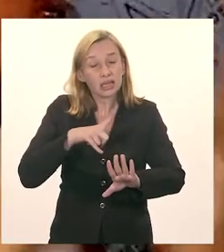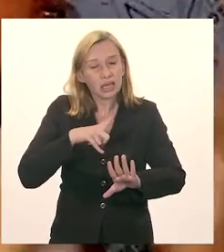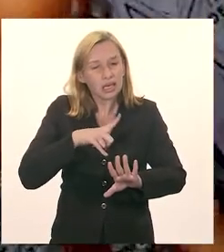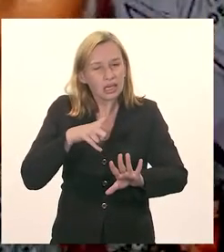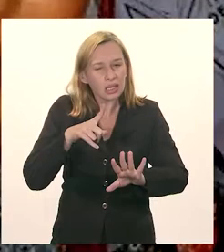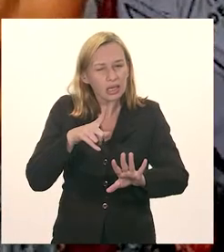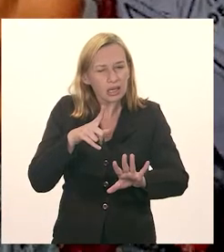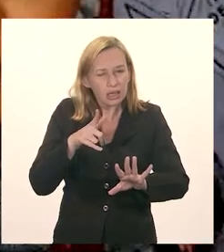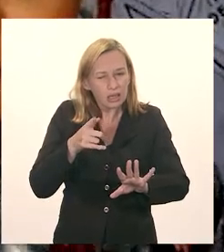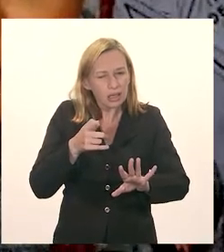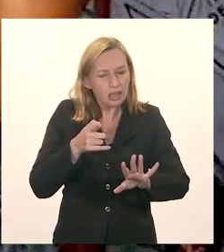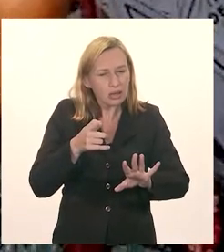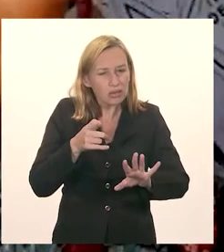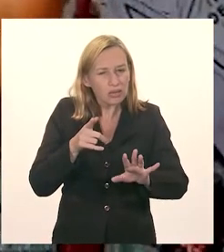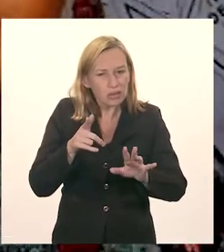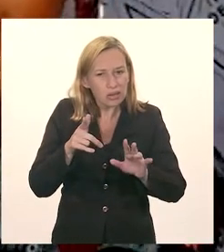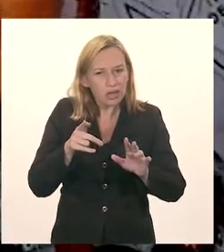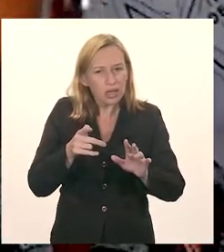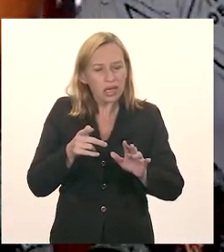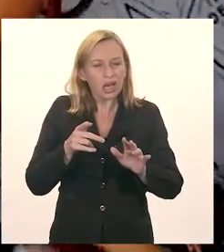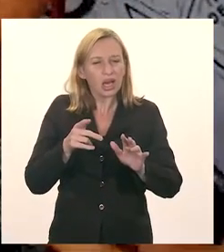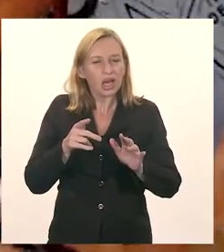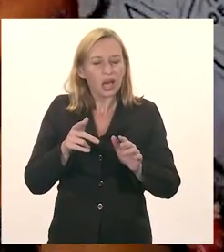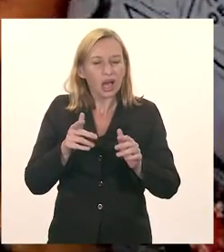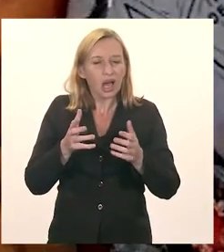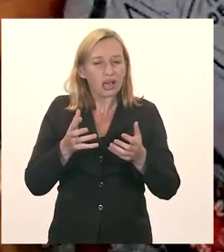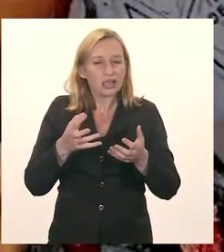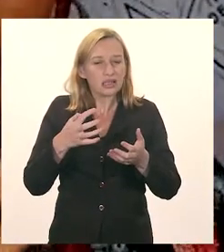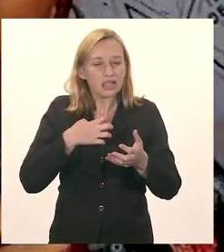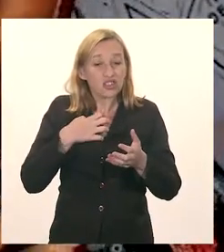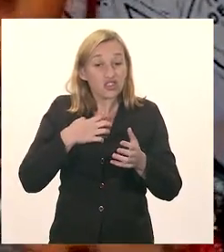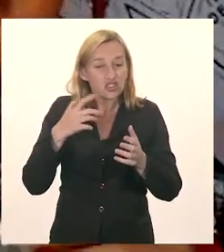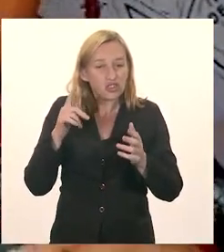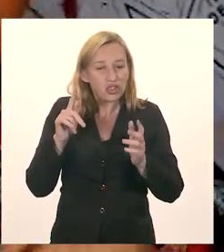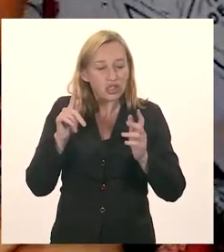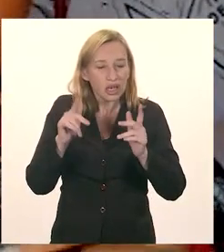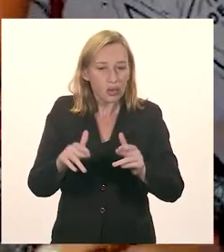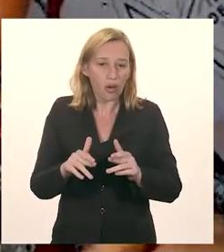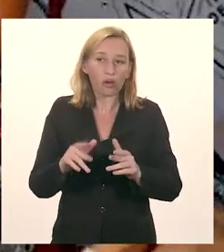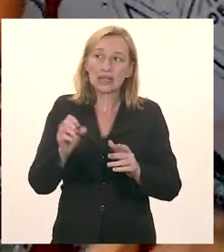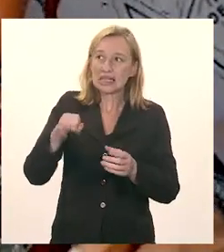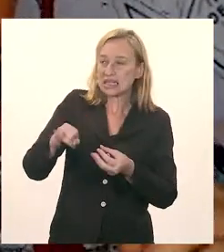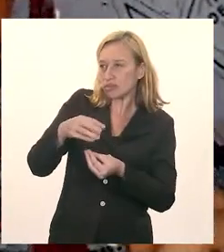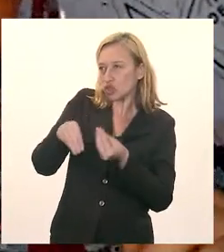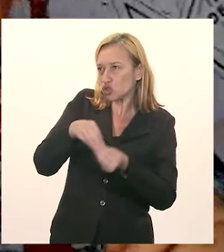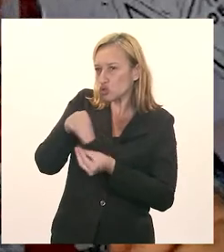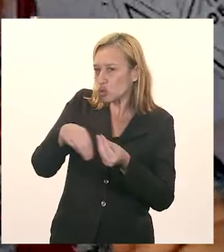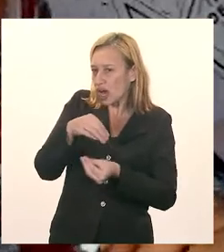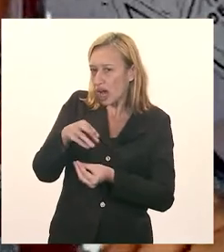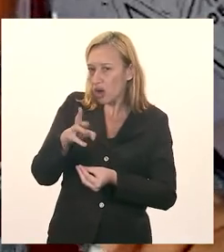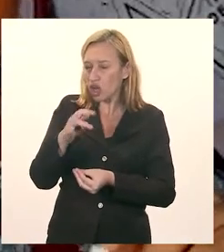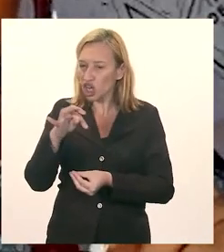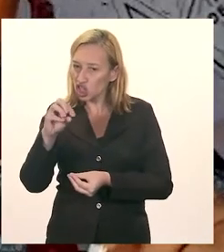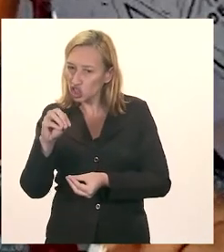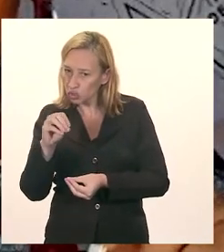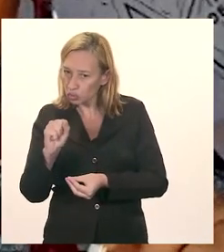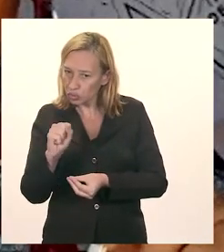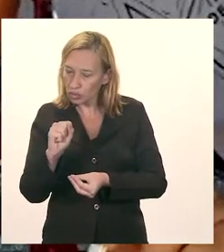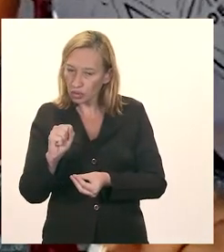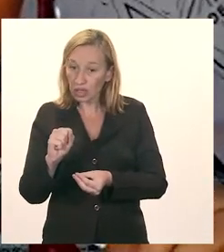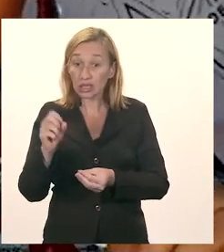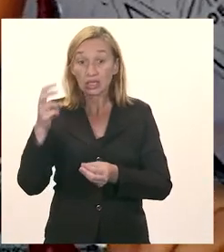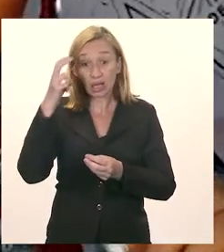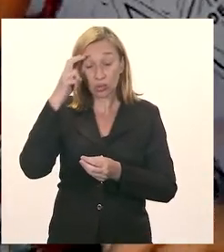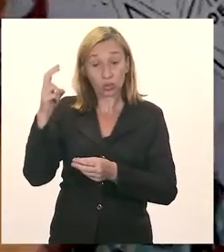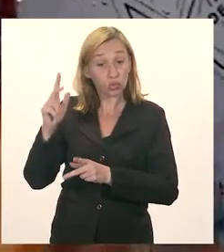eles têm algo entre si que se parece. Aí eu fiz: então, se a gente misturasse esses ritos